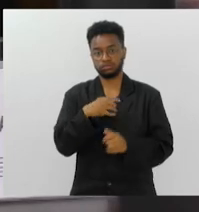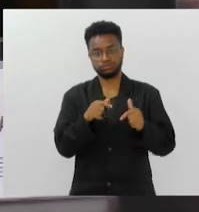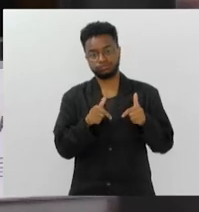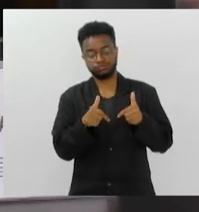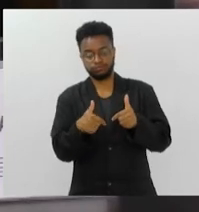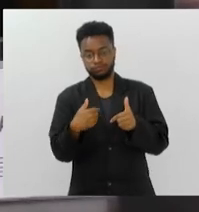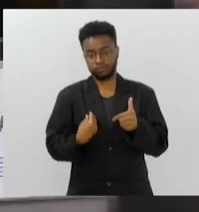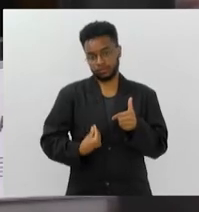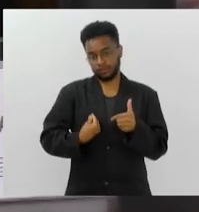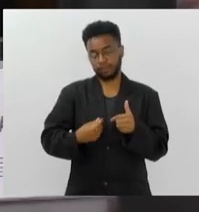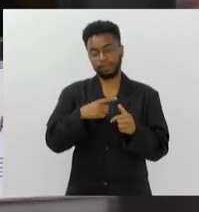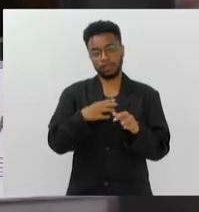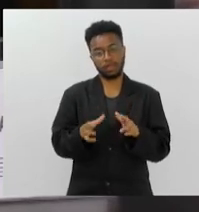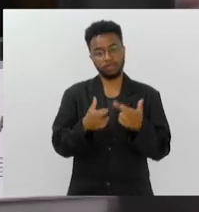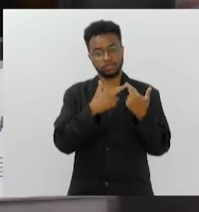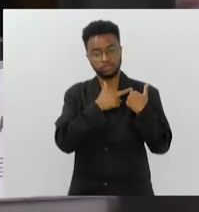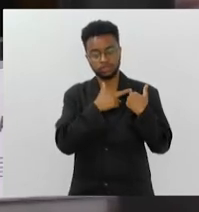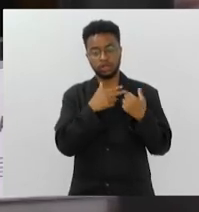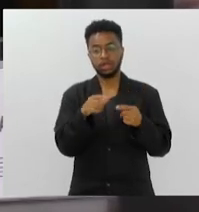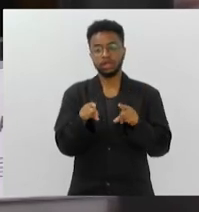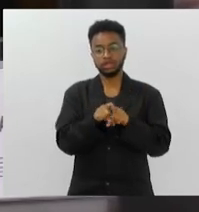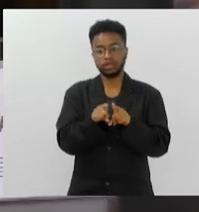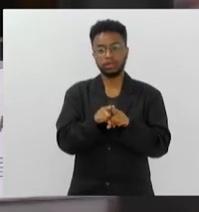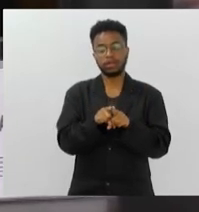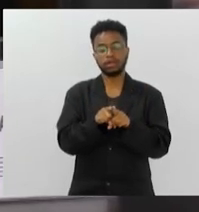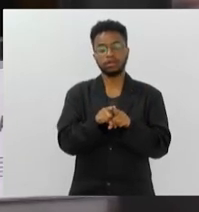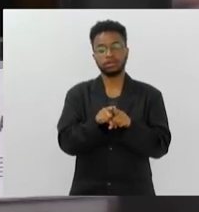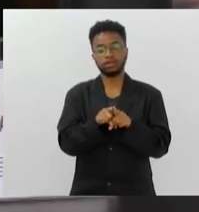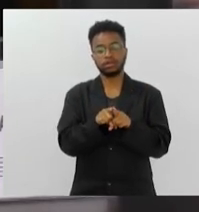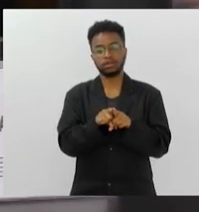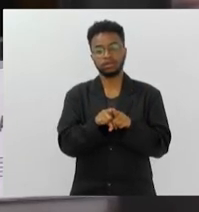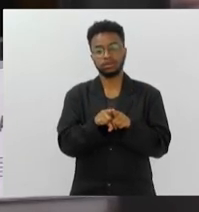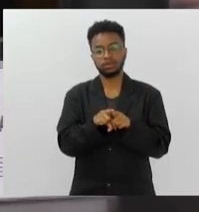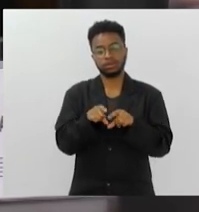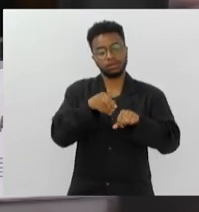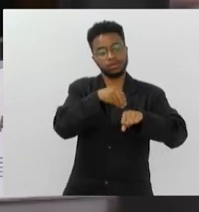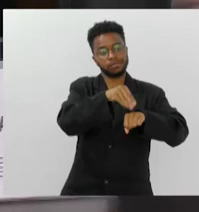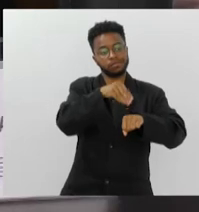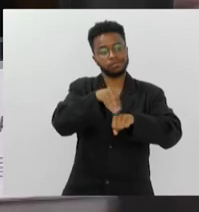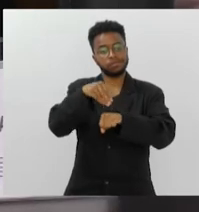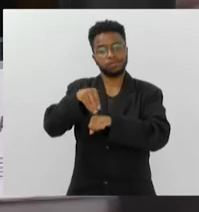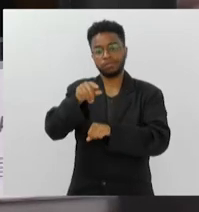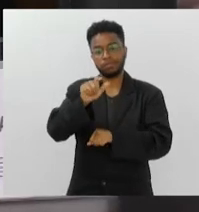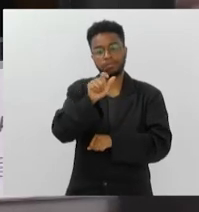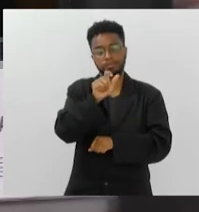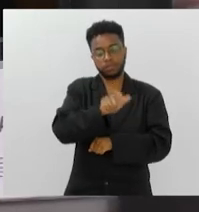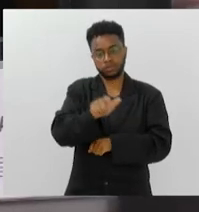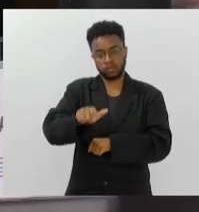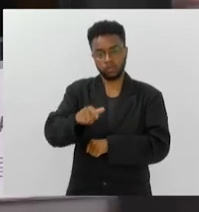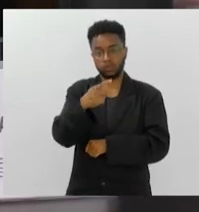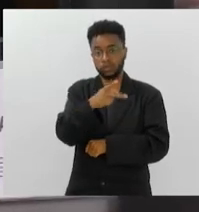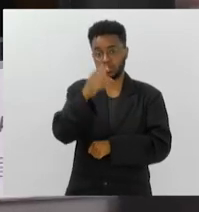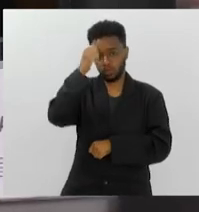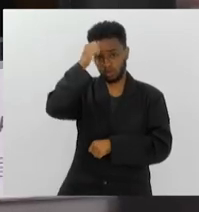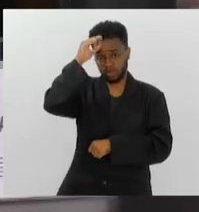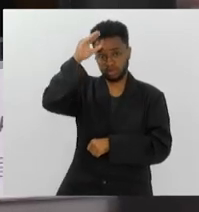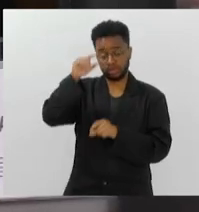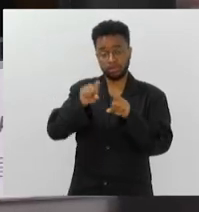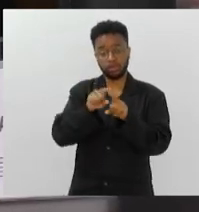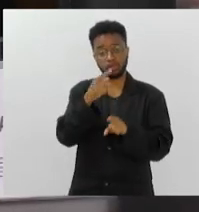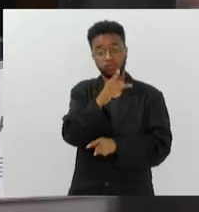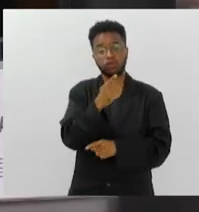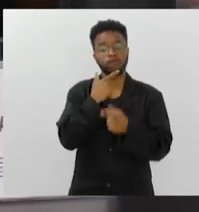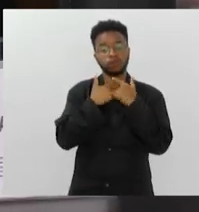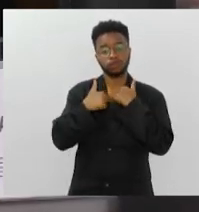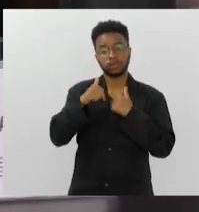com responsabilidade, transferindo para as pessoas o seu conhecimento e a sua vontade de